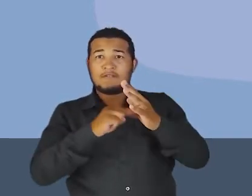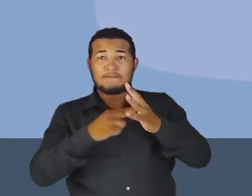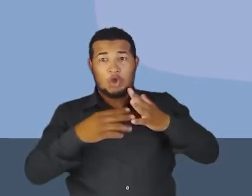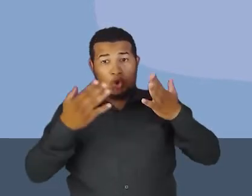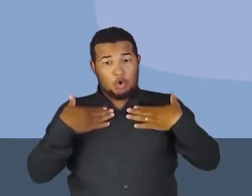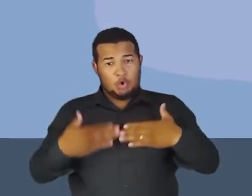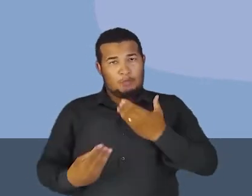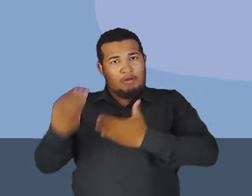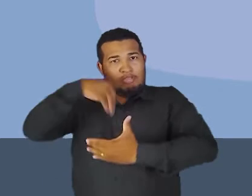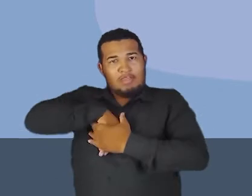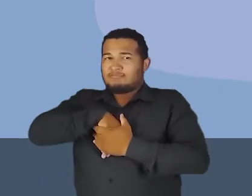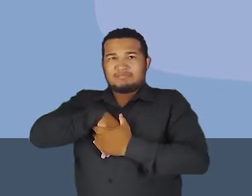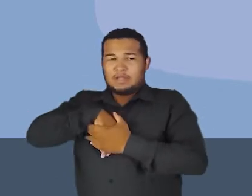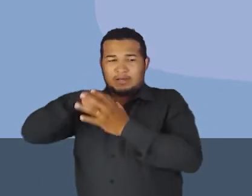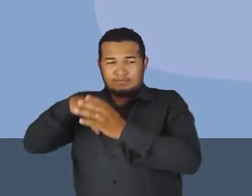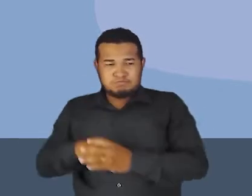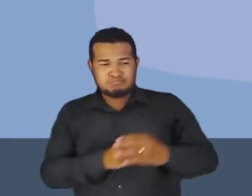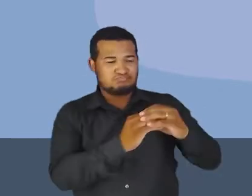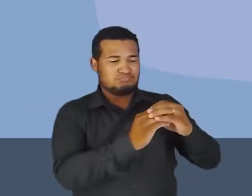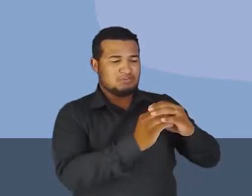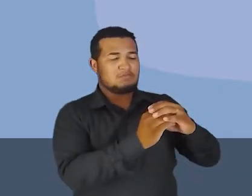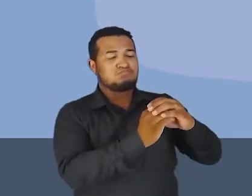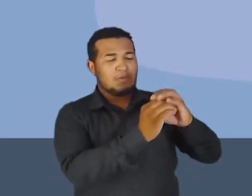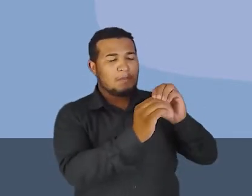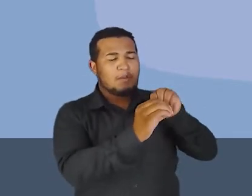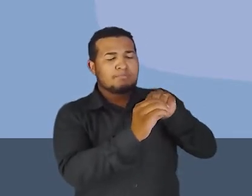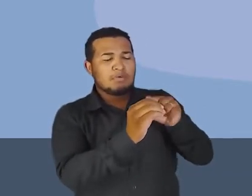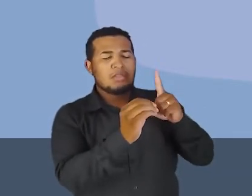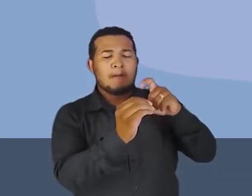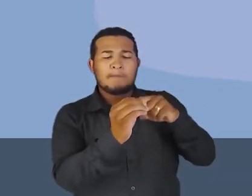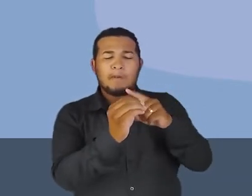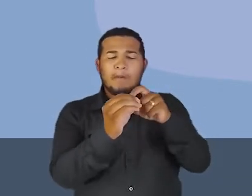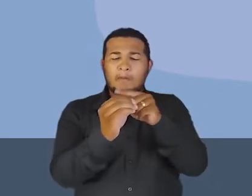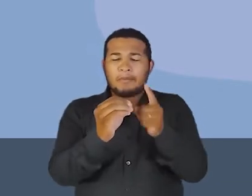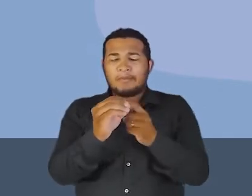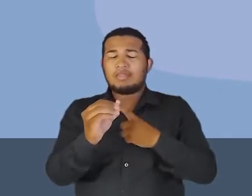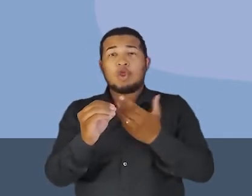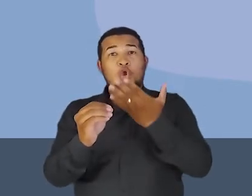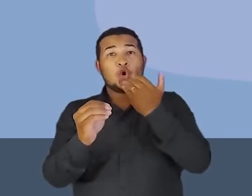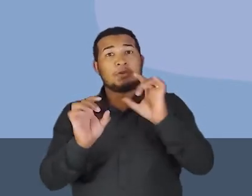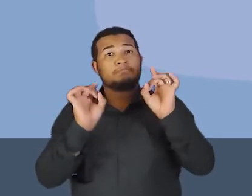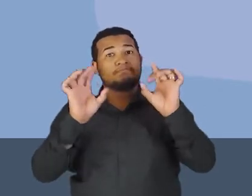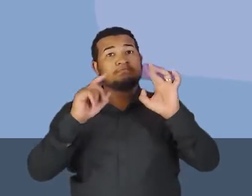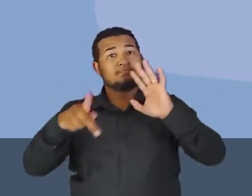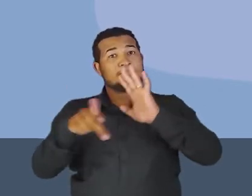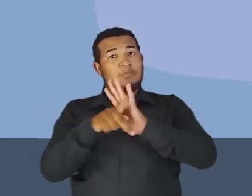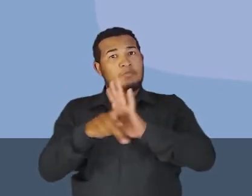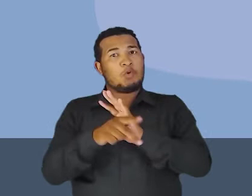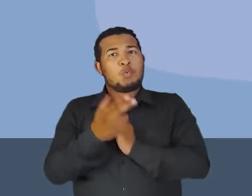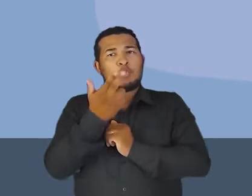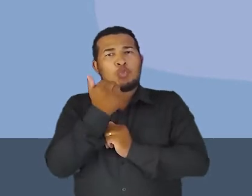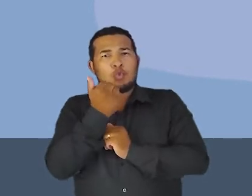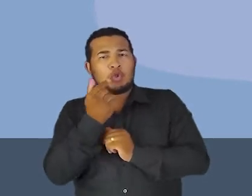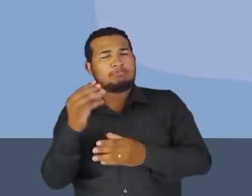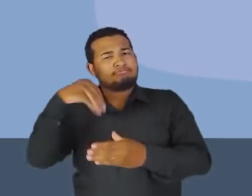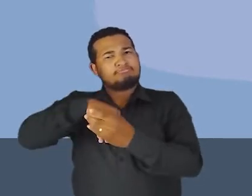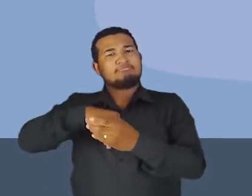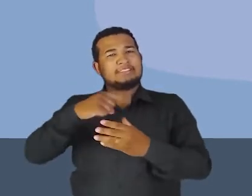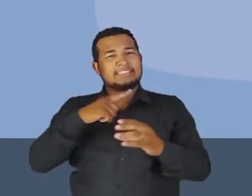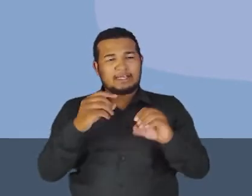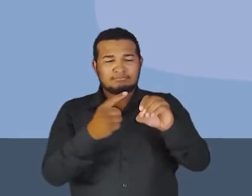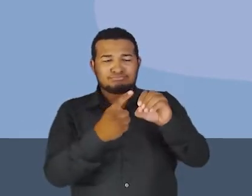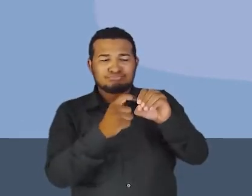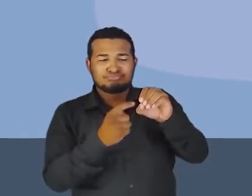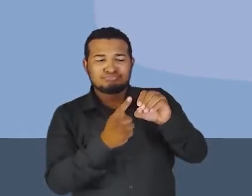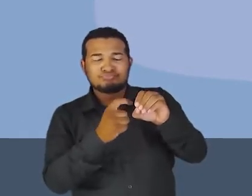corpo da mãe, dentro dos ovos. E lá dentro os embriões vão se alimentar de reservas nutritivas presentes nos ovos. Na